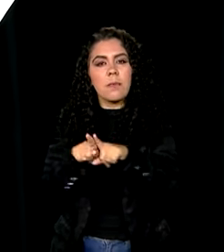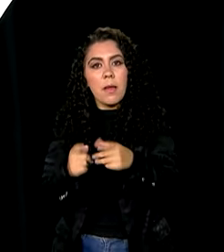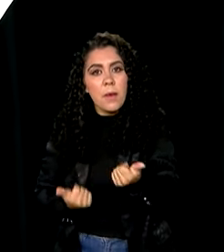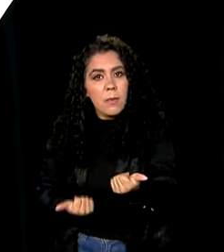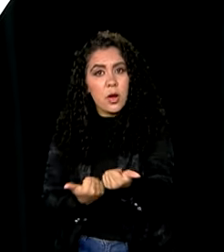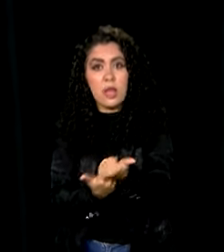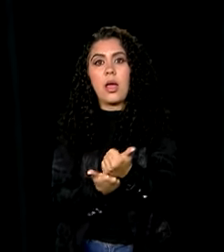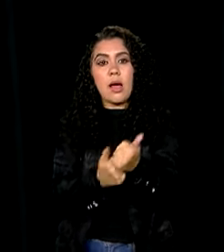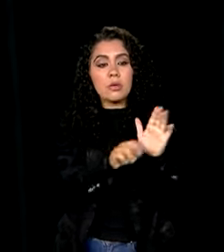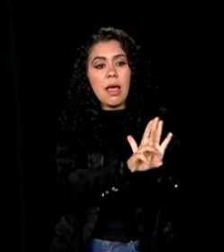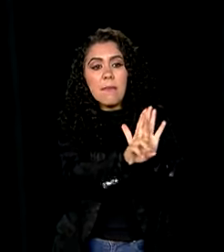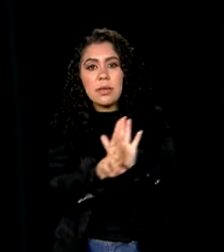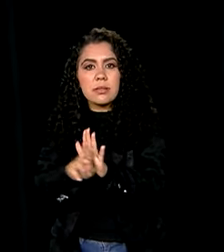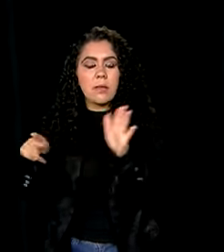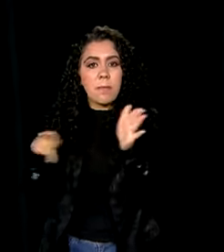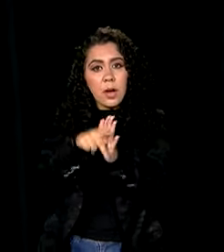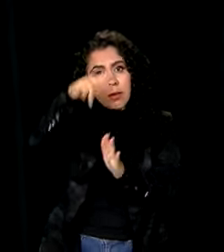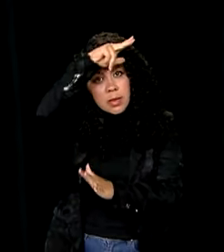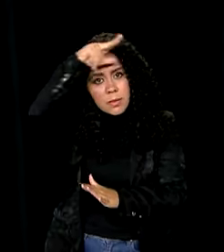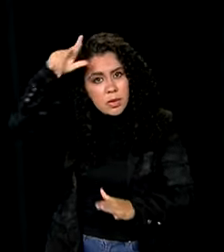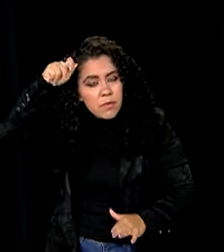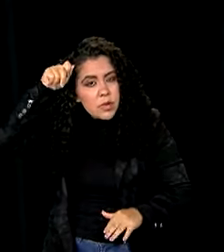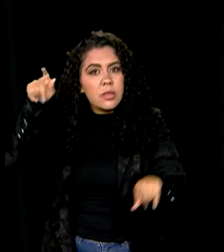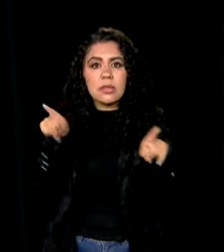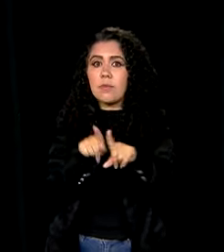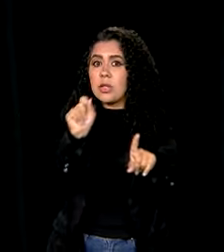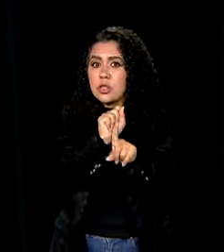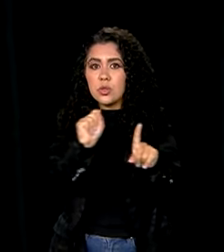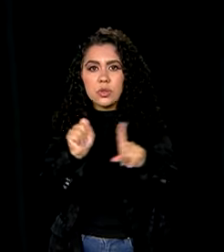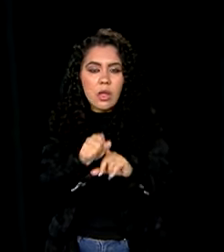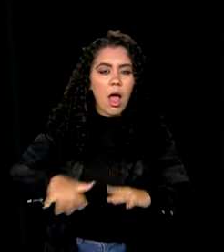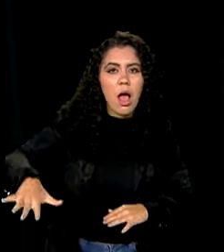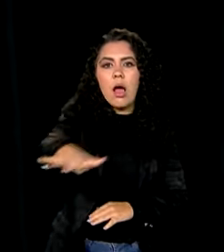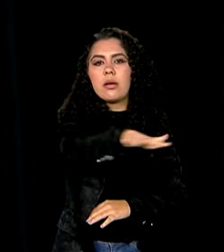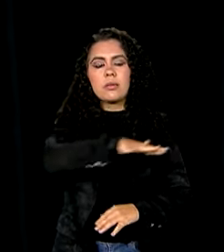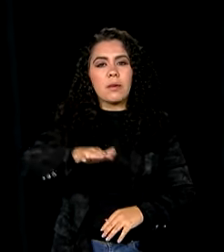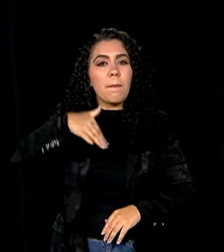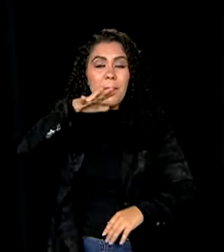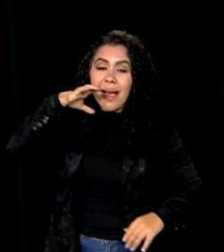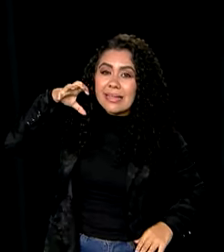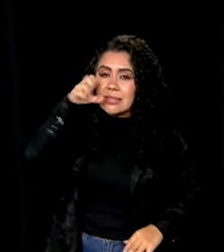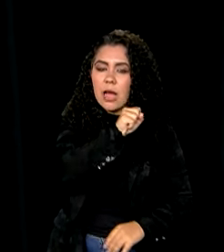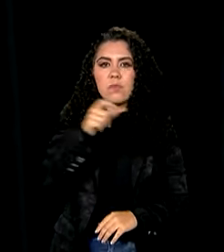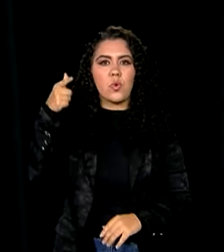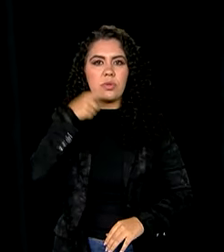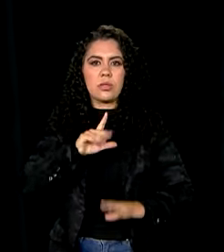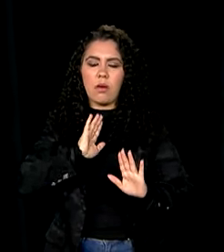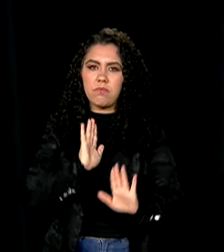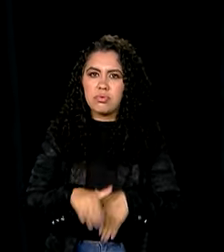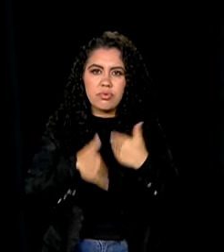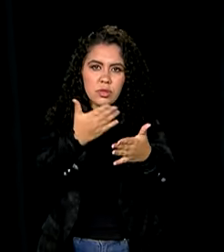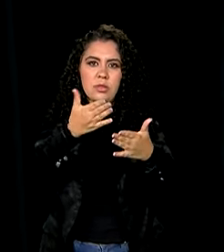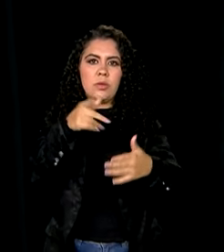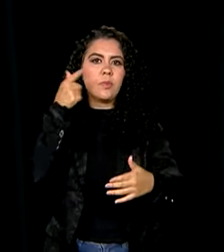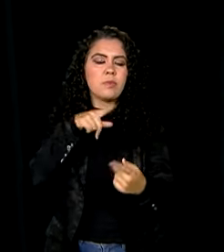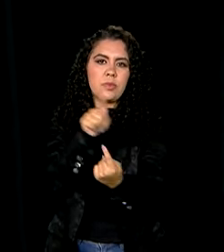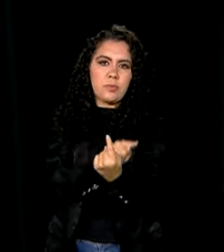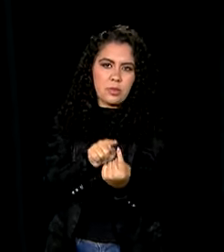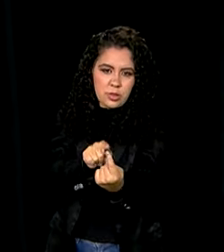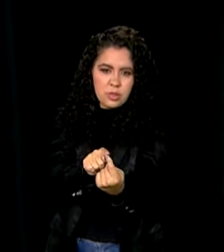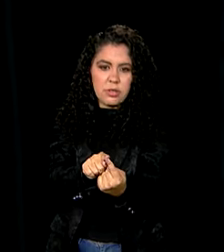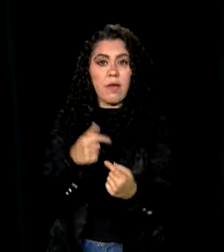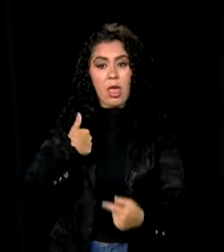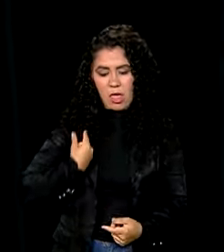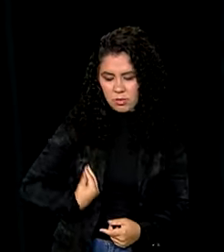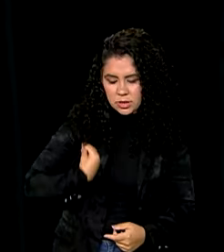municipais, para apoiar a sociedade de uma forma geral, para que o mais rapidamente possível a gente possa alcançar o nosso objetivo. Que eu